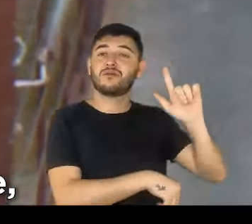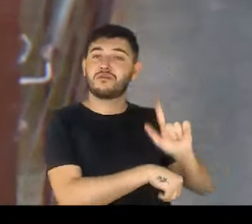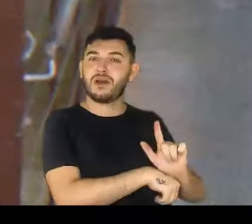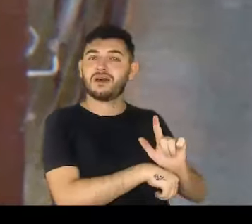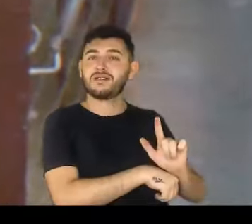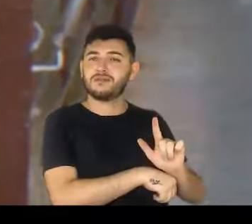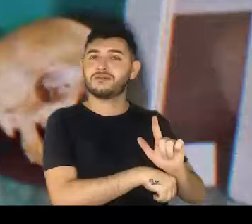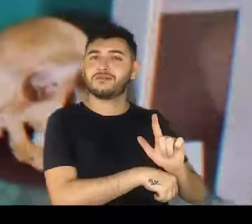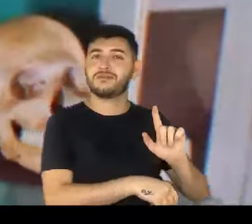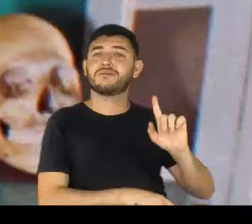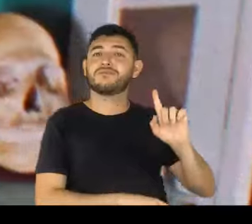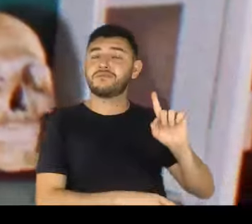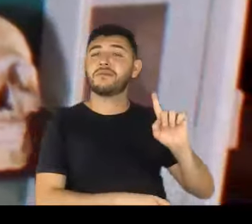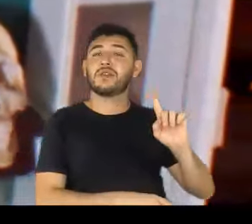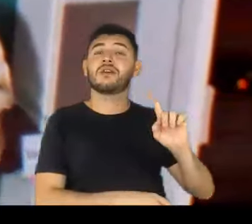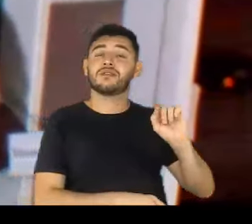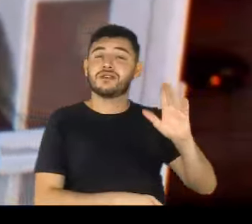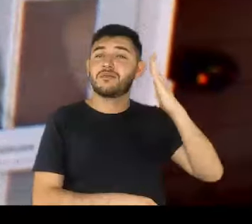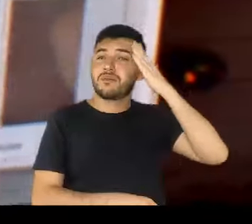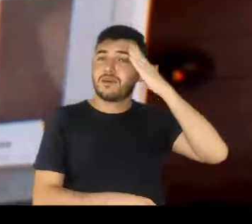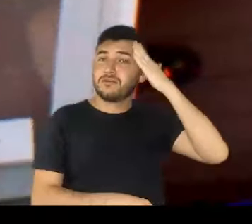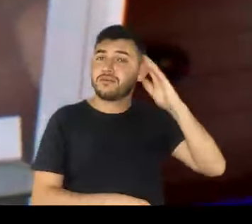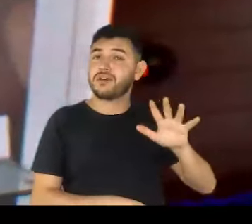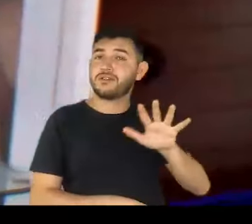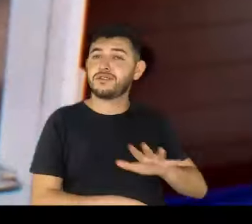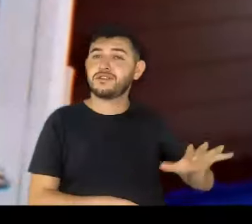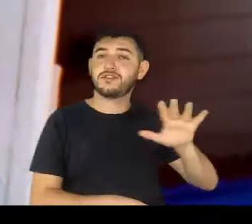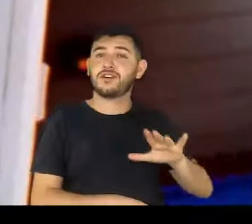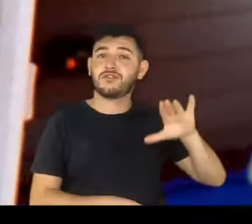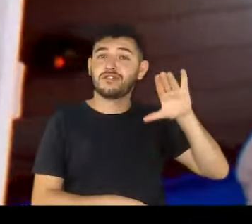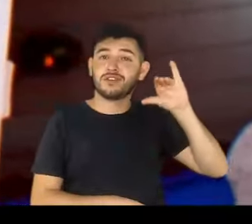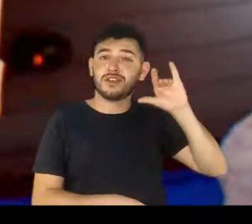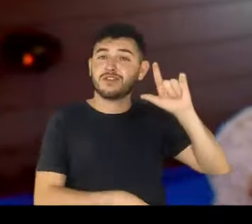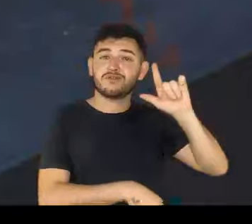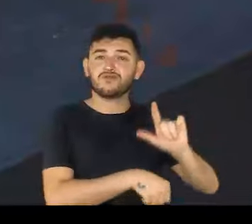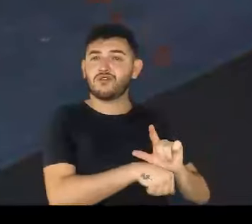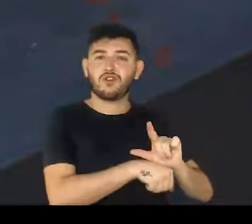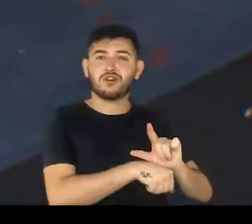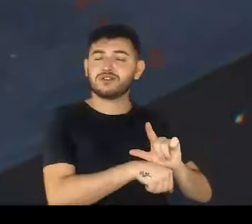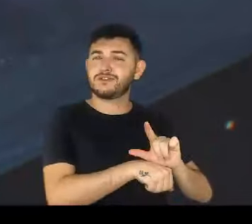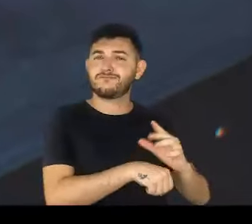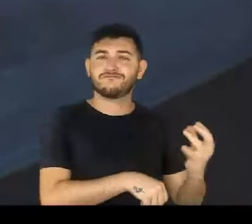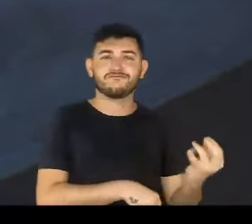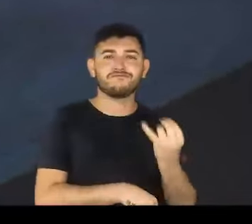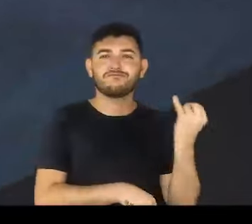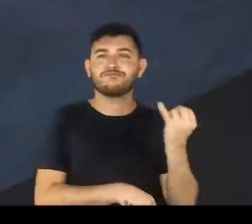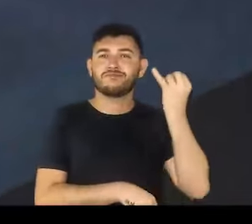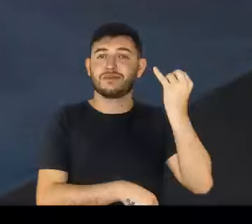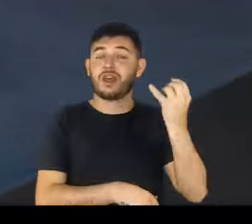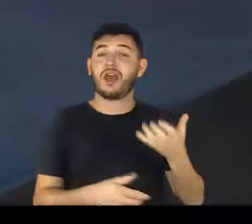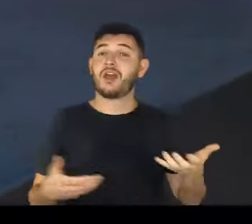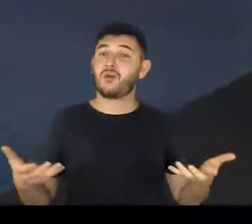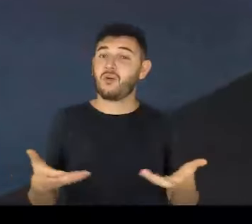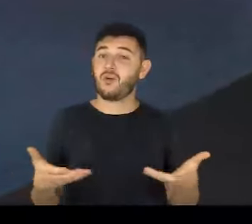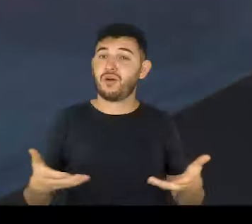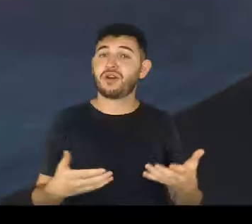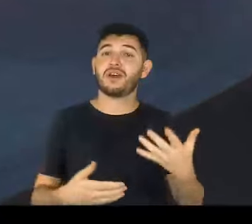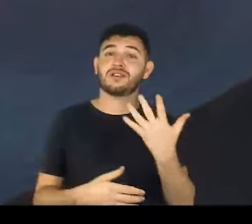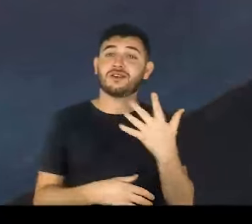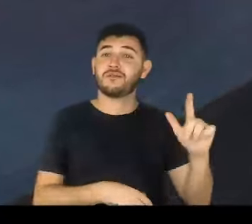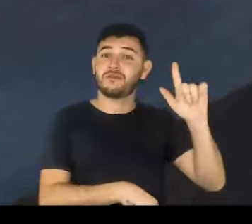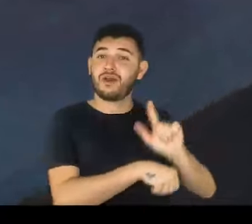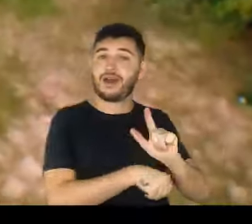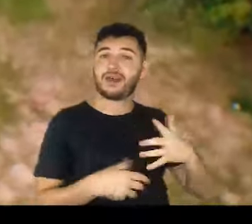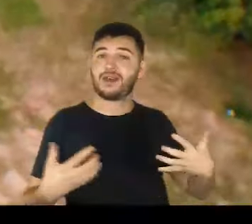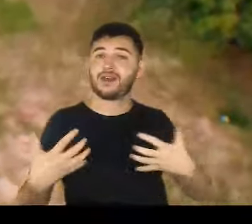Geoparque depois de identificar a importância geocientífica da região. E agora ele integra a rede global de geoparques